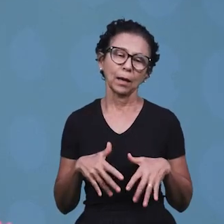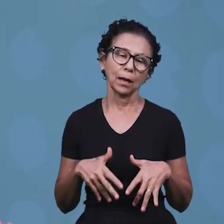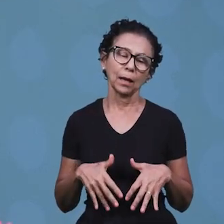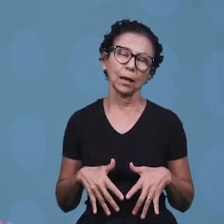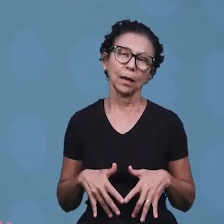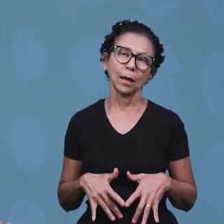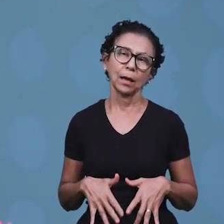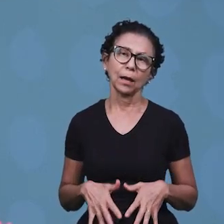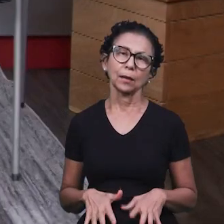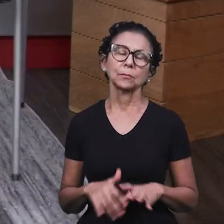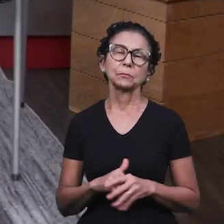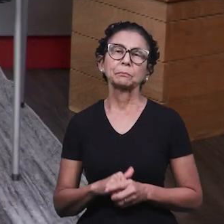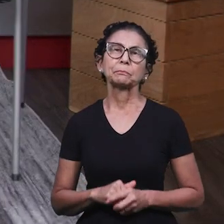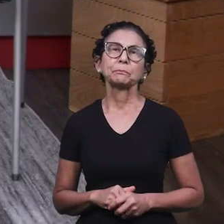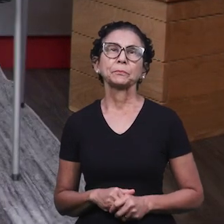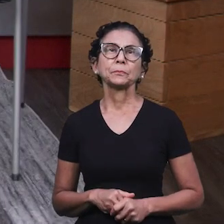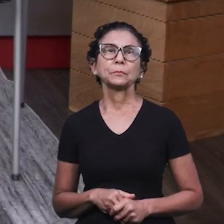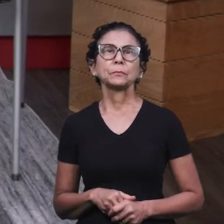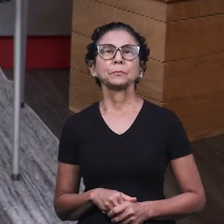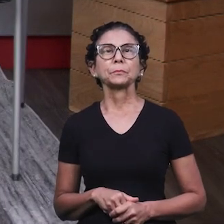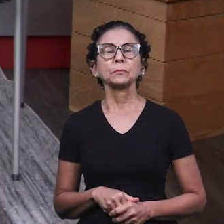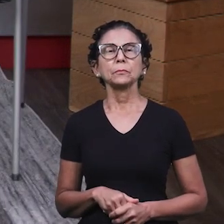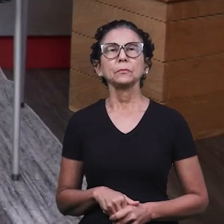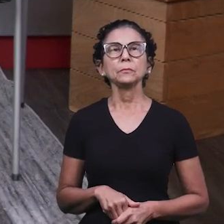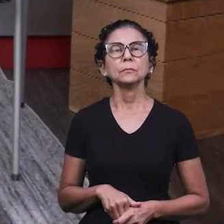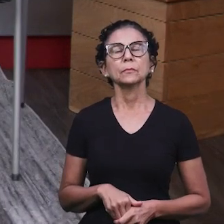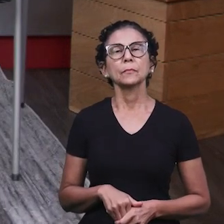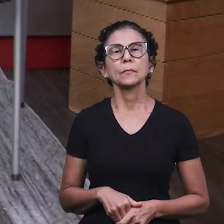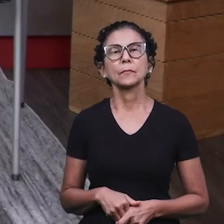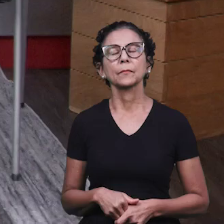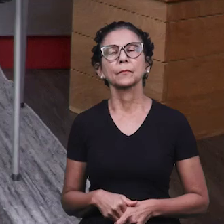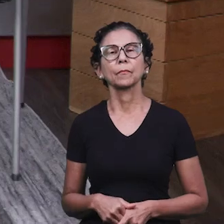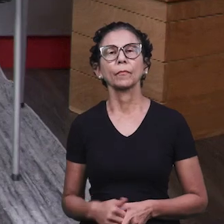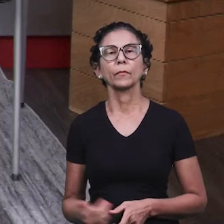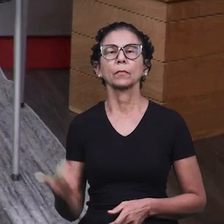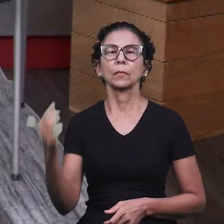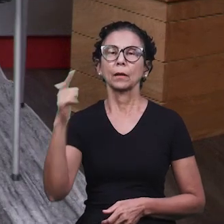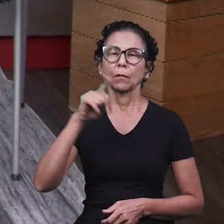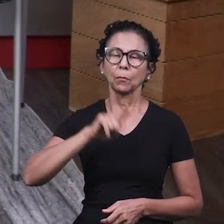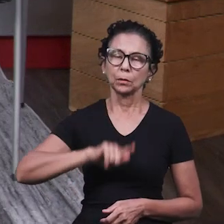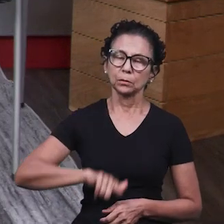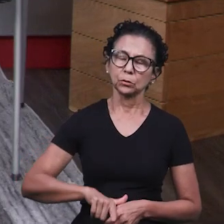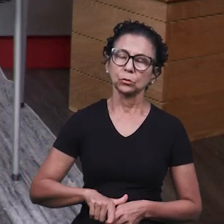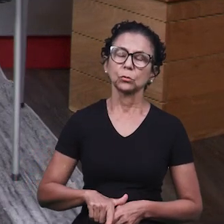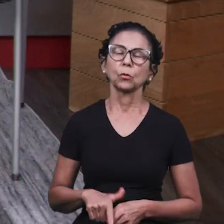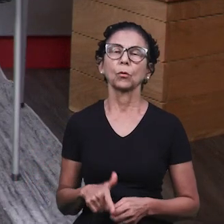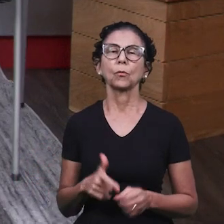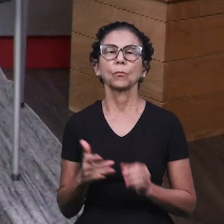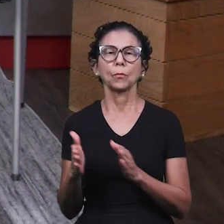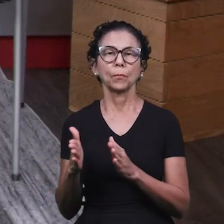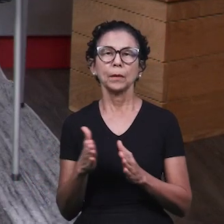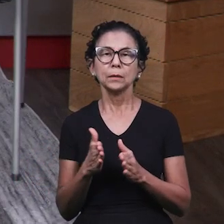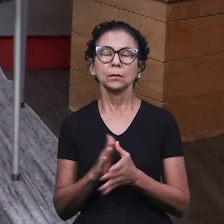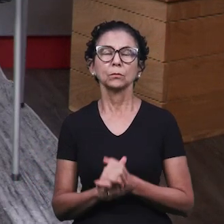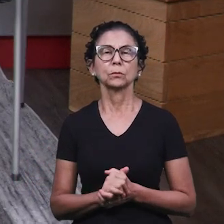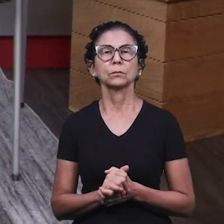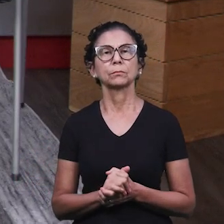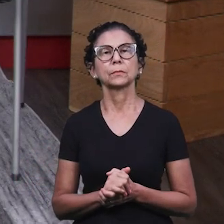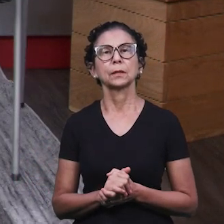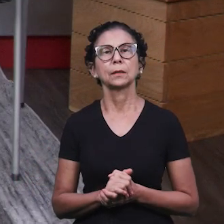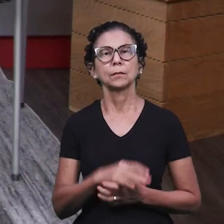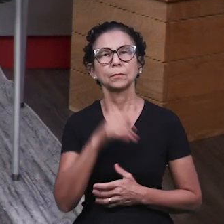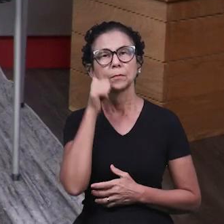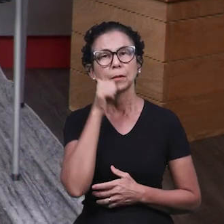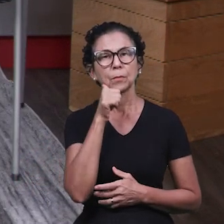e menstrua, né? Para renovar aquilo para um novo período fértil na mulher, né?